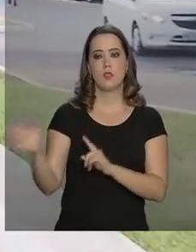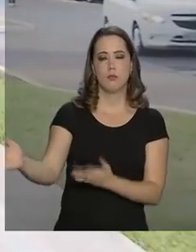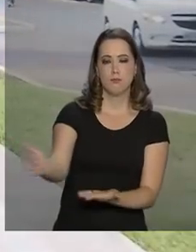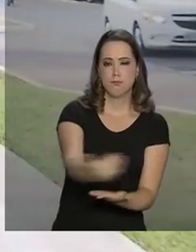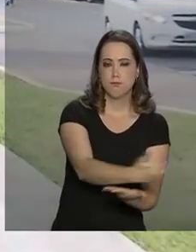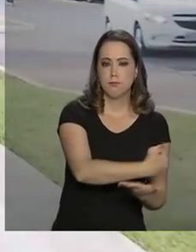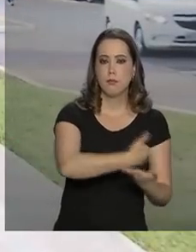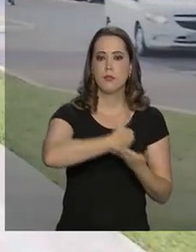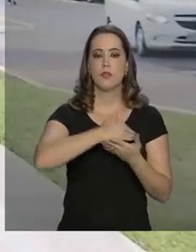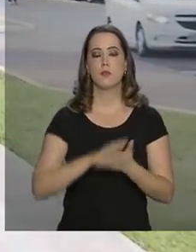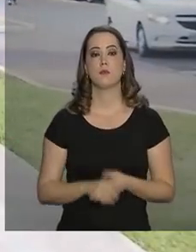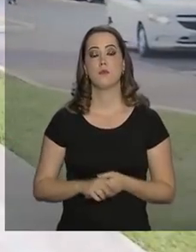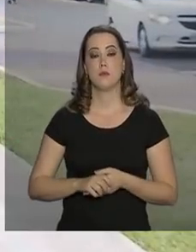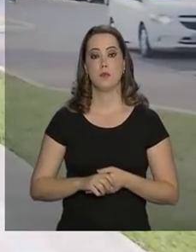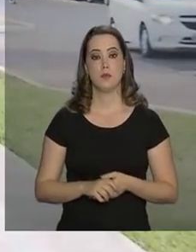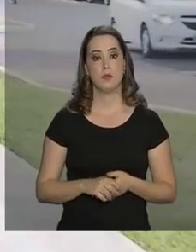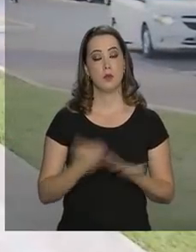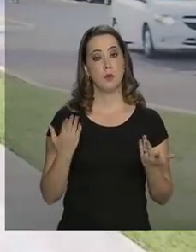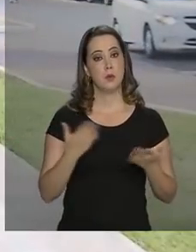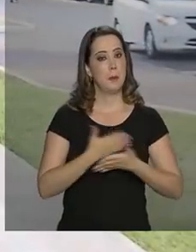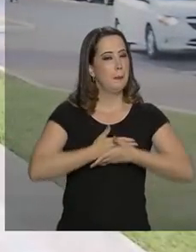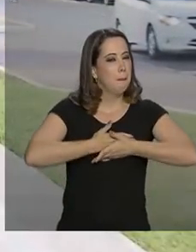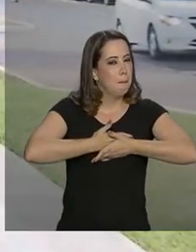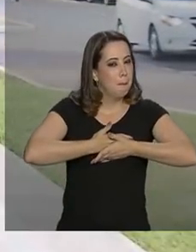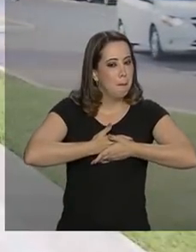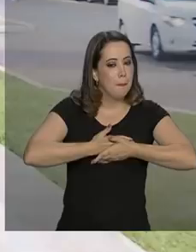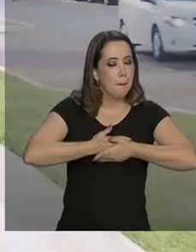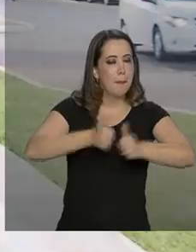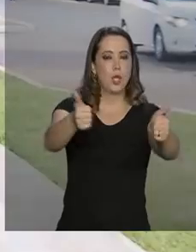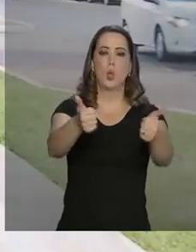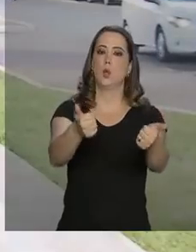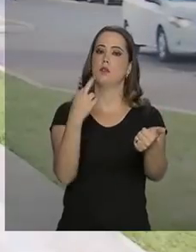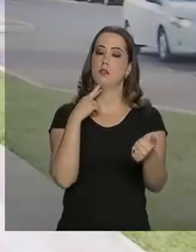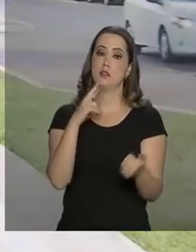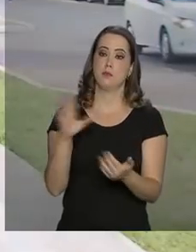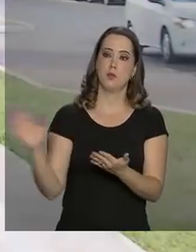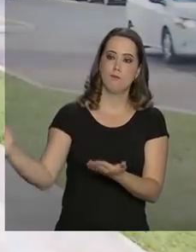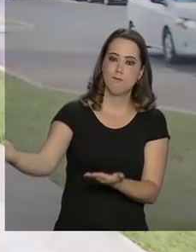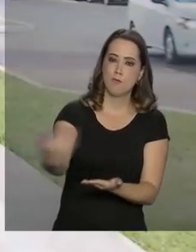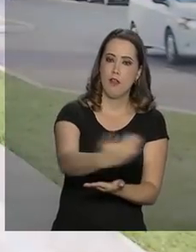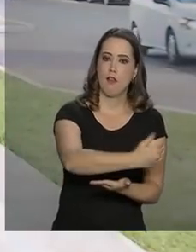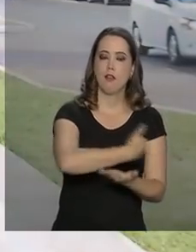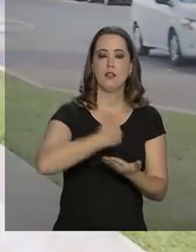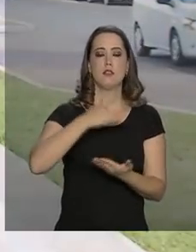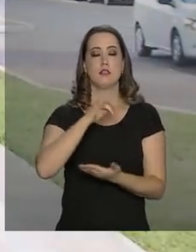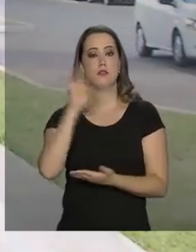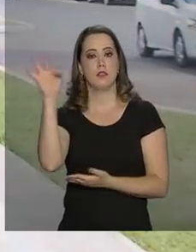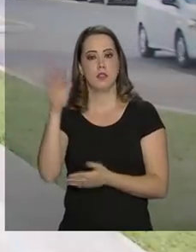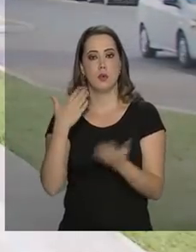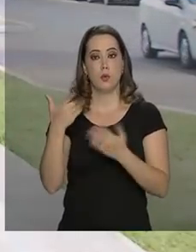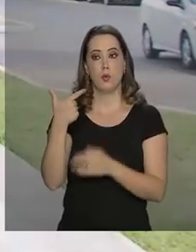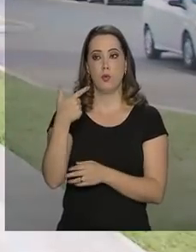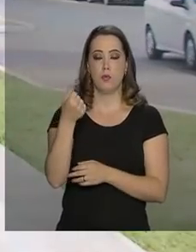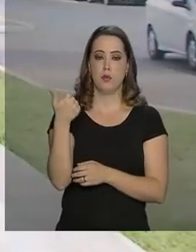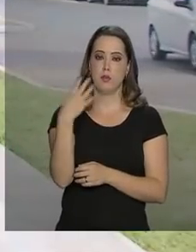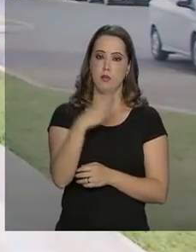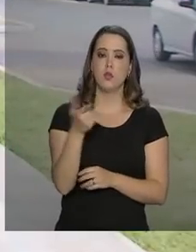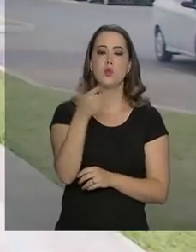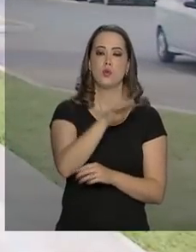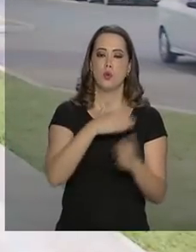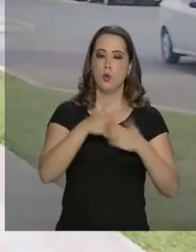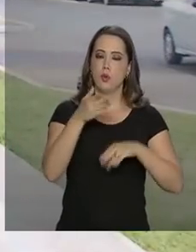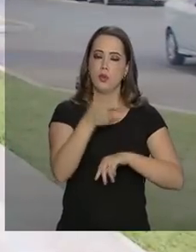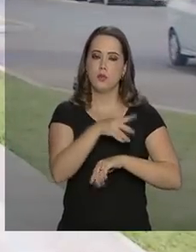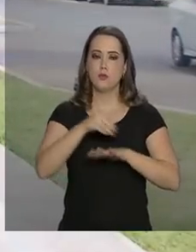arrecadação Este foi o melhor resultado na arrecadação Federal desde 2014 eu volto a qualquer